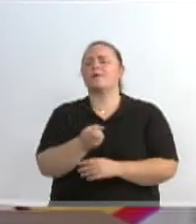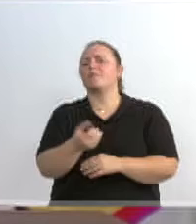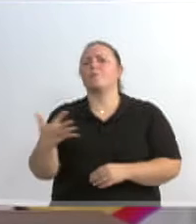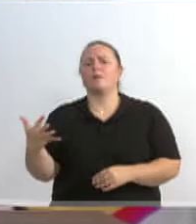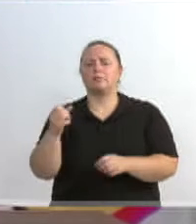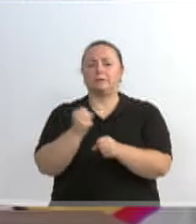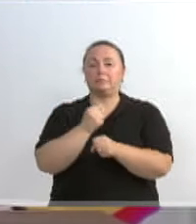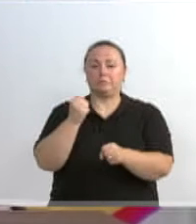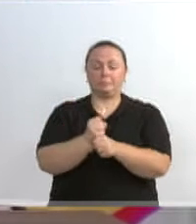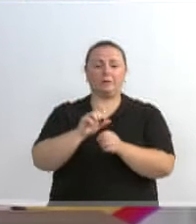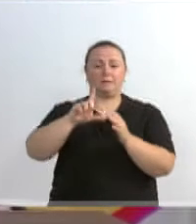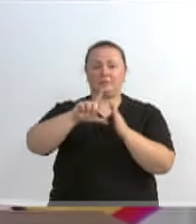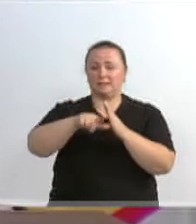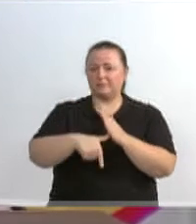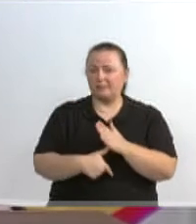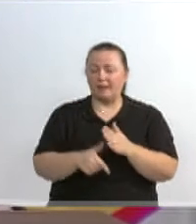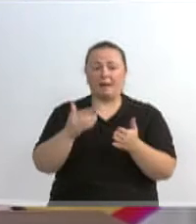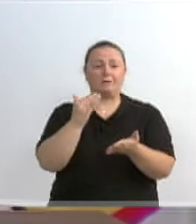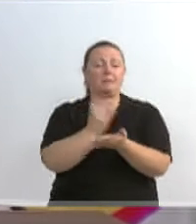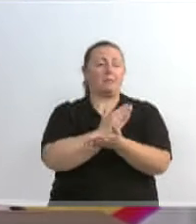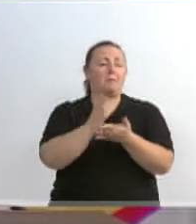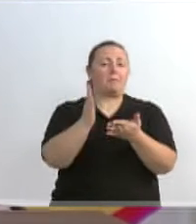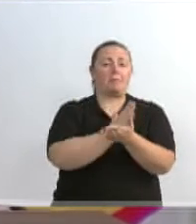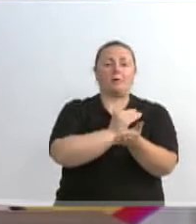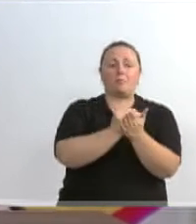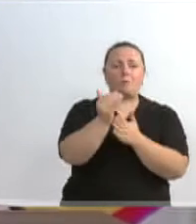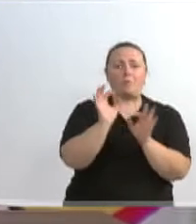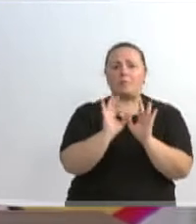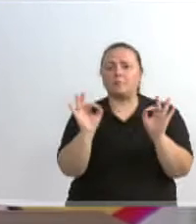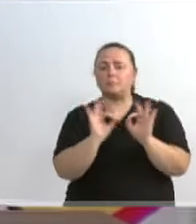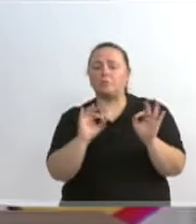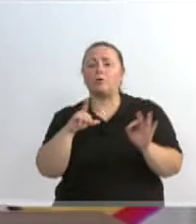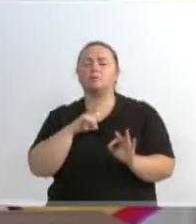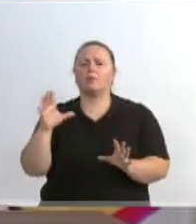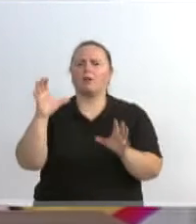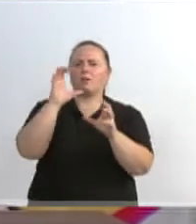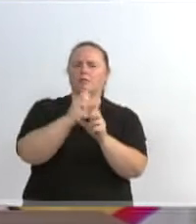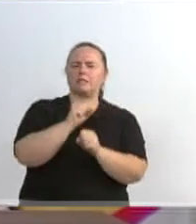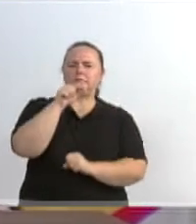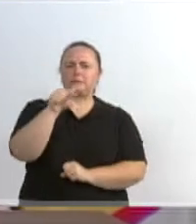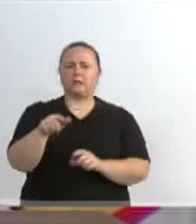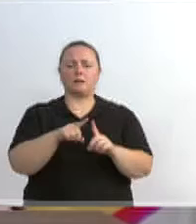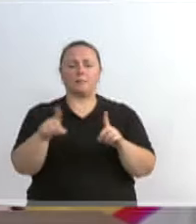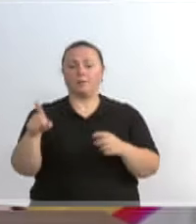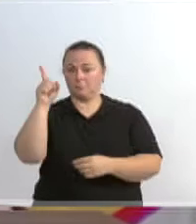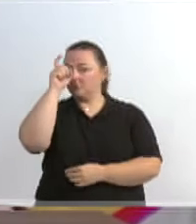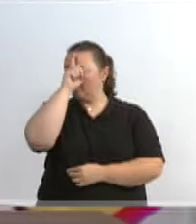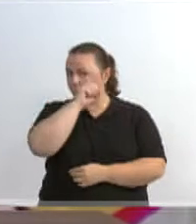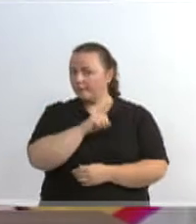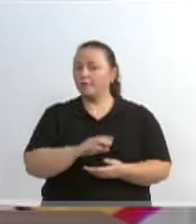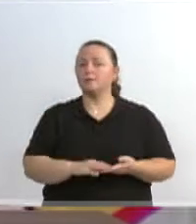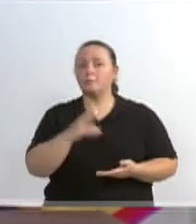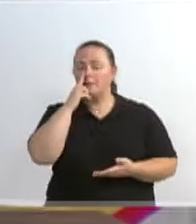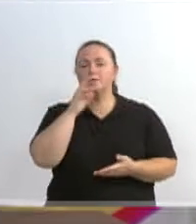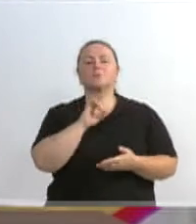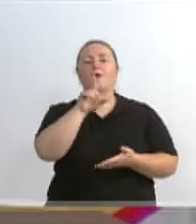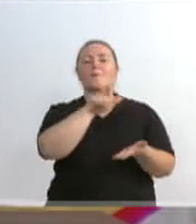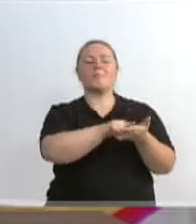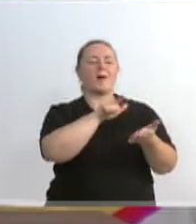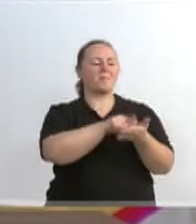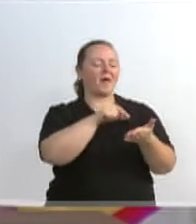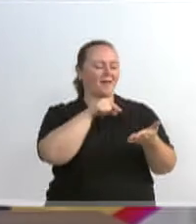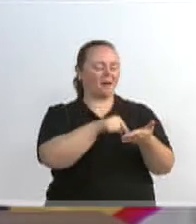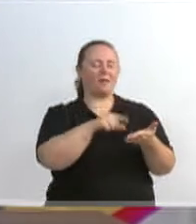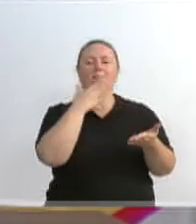atrasadas as obras que não iniciaram ainda são sete creches previstas a coisa tá difícil tá difícil de sair do papel tão difíceis da